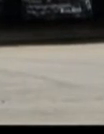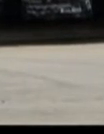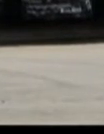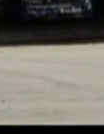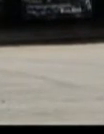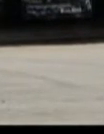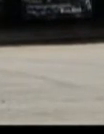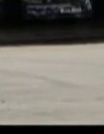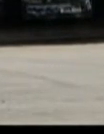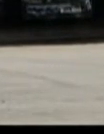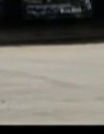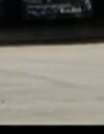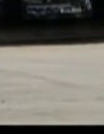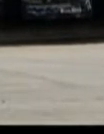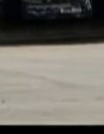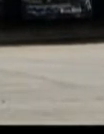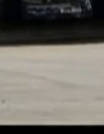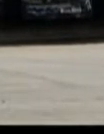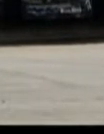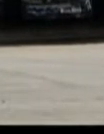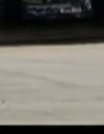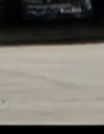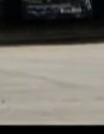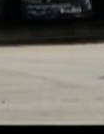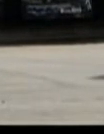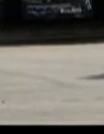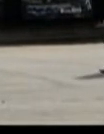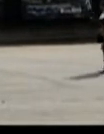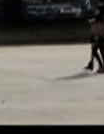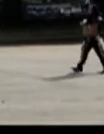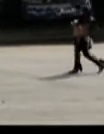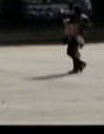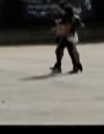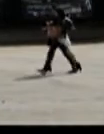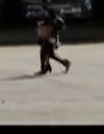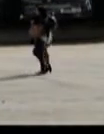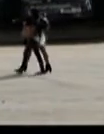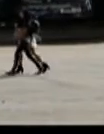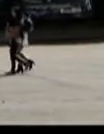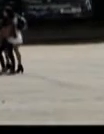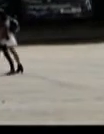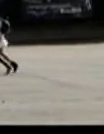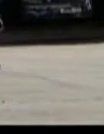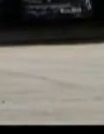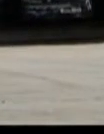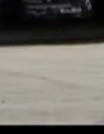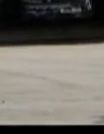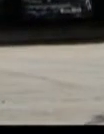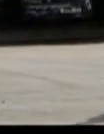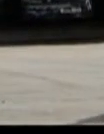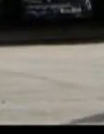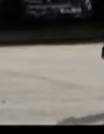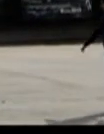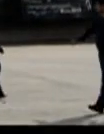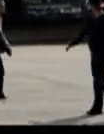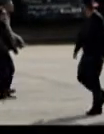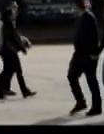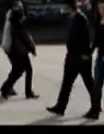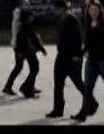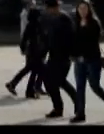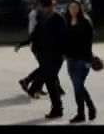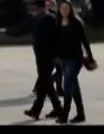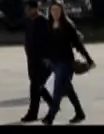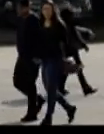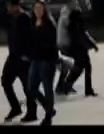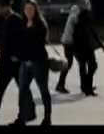casa. La Galería Marta Traba lleva este nombre en honor a una gran crítica de arte brasileño, y en